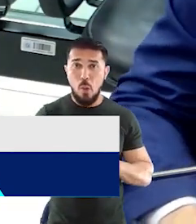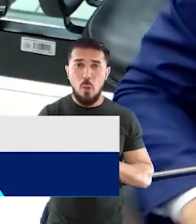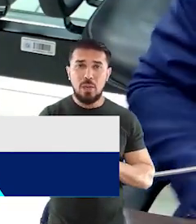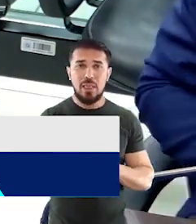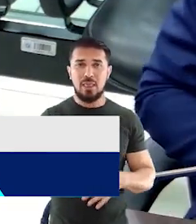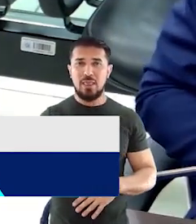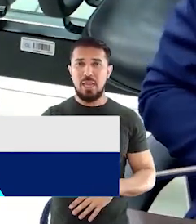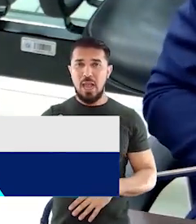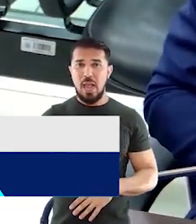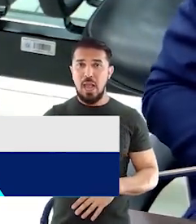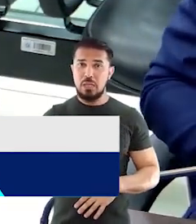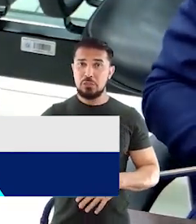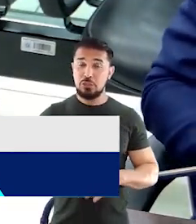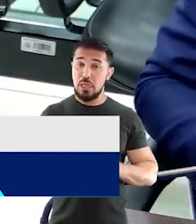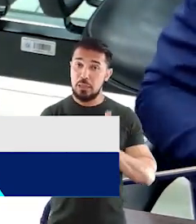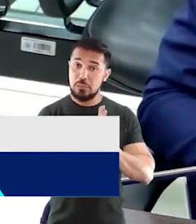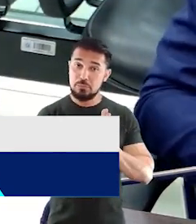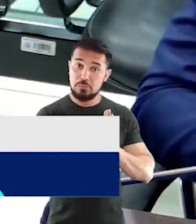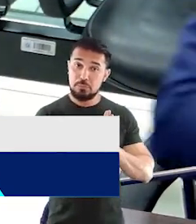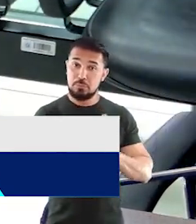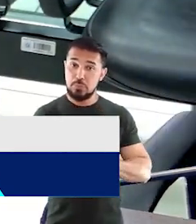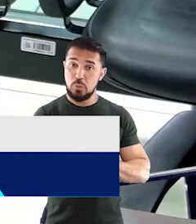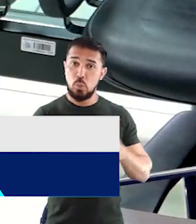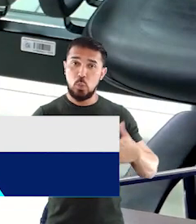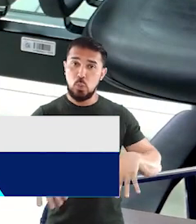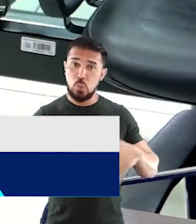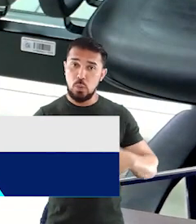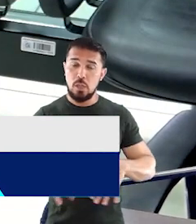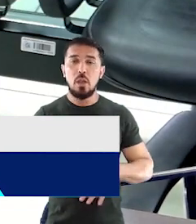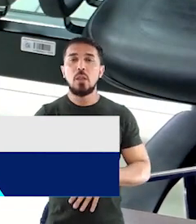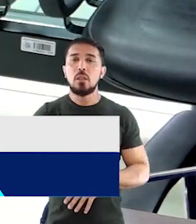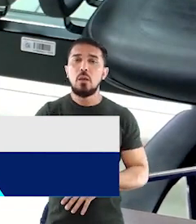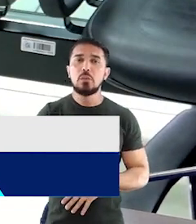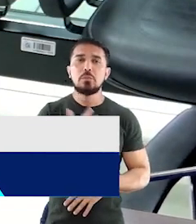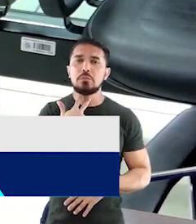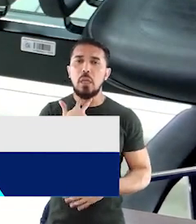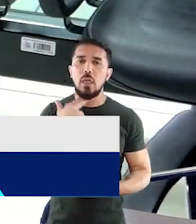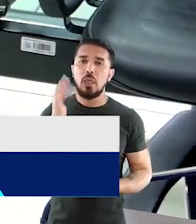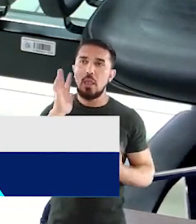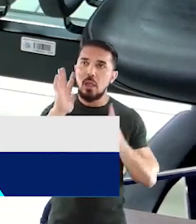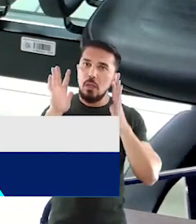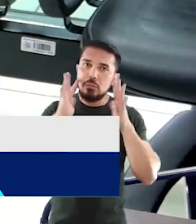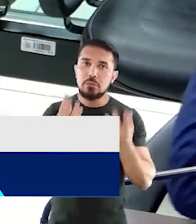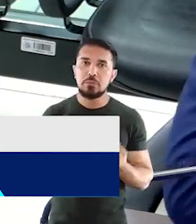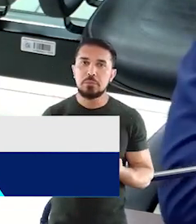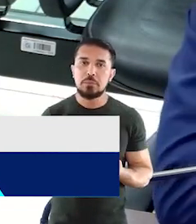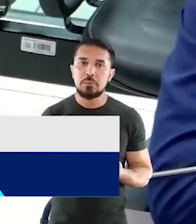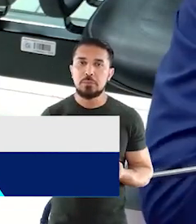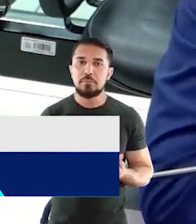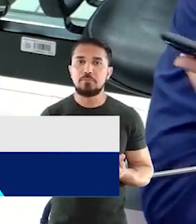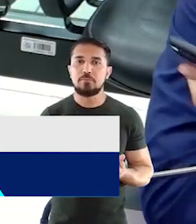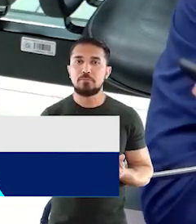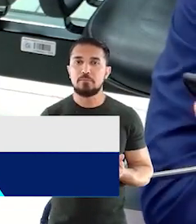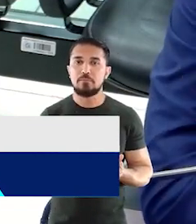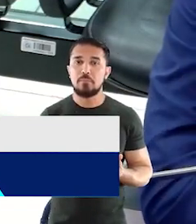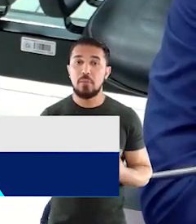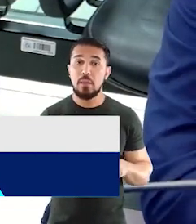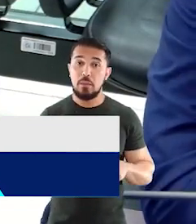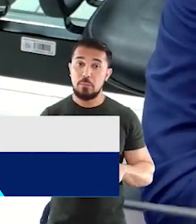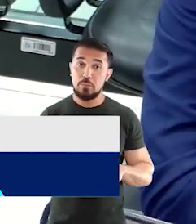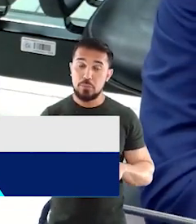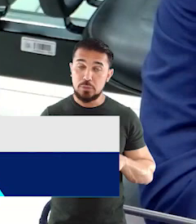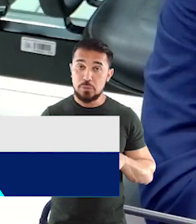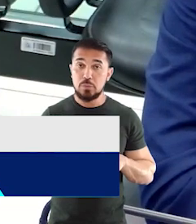possa fazer um processo para que a gente possa, pelo menos, fazer uma reflexão acerca disso. Nós temos aí, o